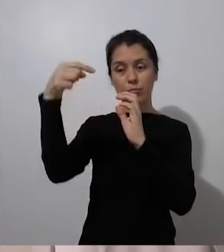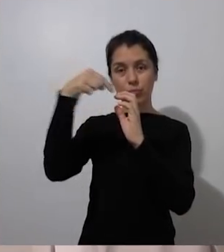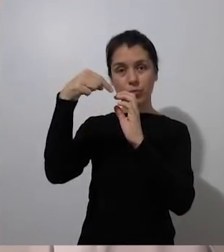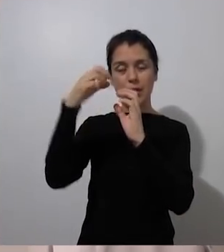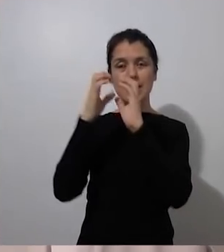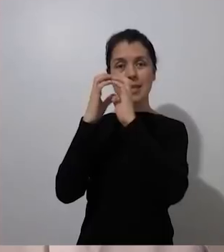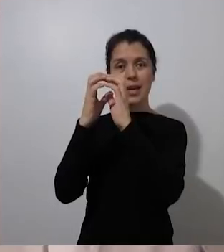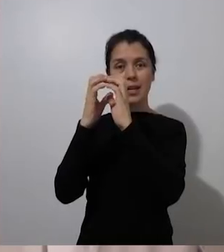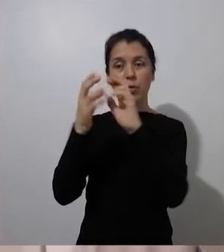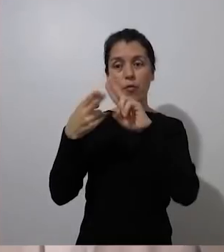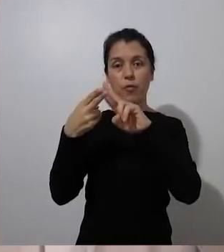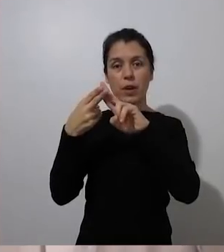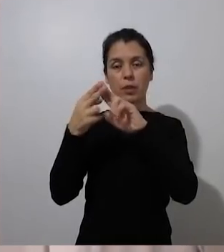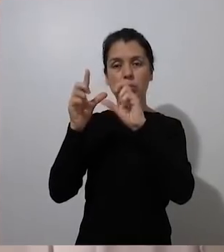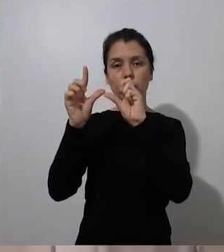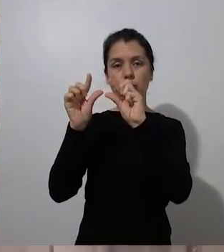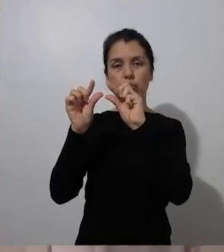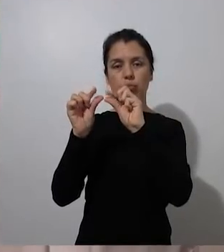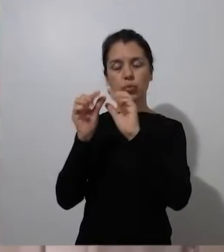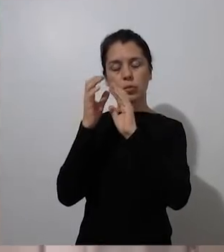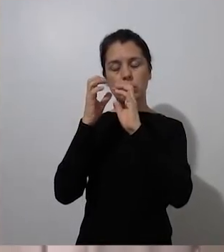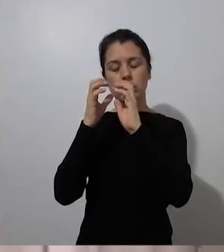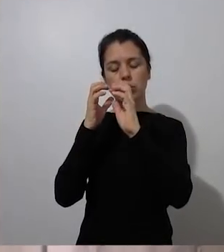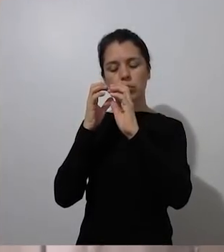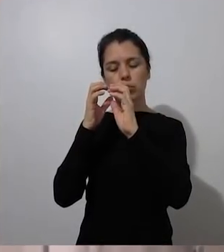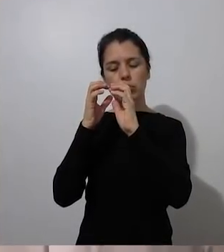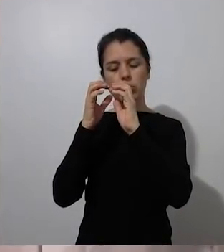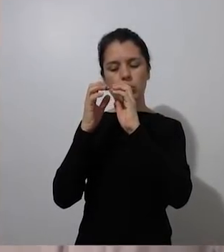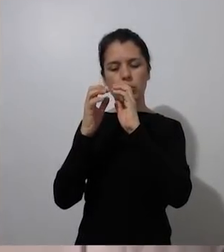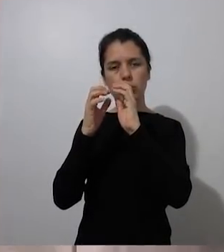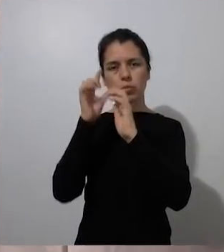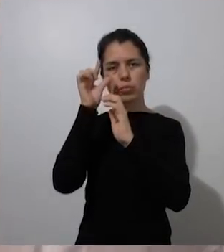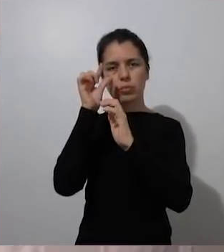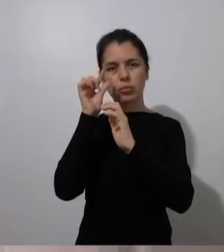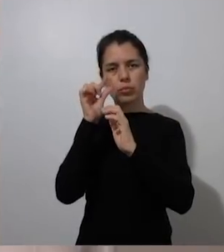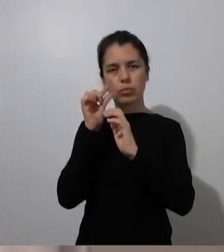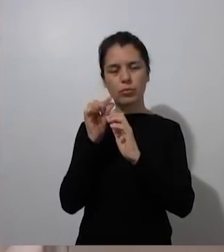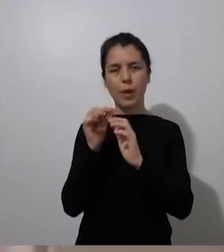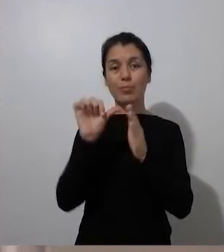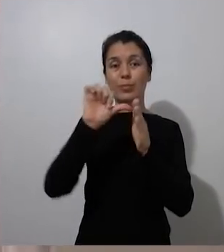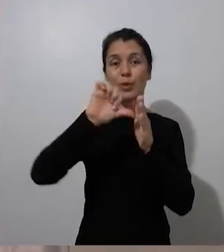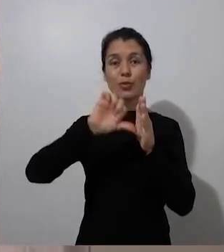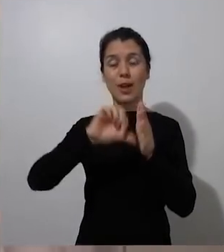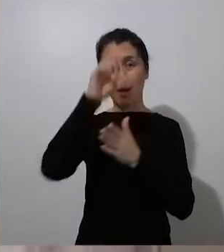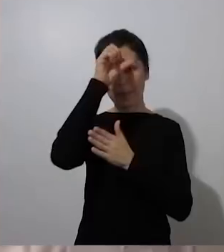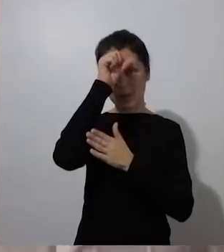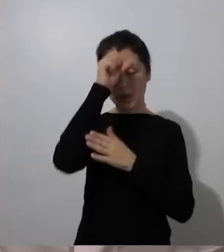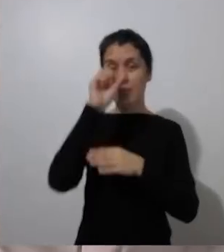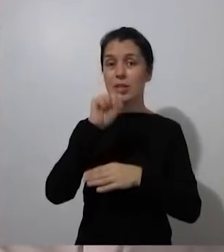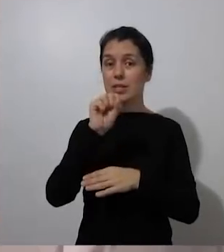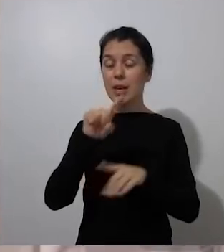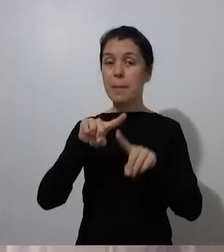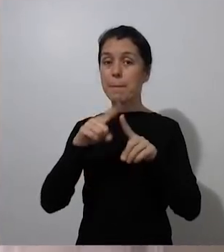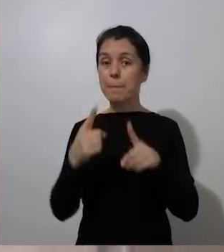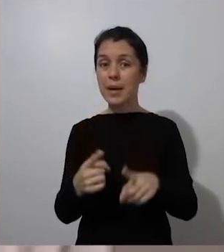cloreto e deixando o cérebro em repouso. O cérebro vai ficar mais lento. Vai prejudicar um pouco na aprendizagem? Claro que vai, porque o cérebro vai ficar mais